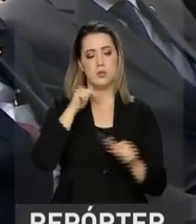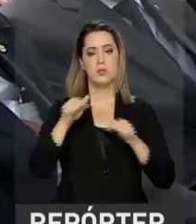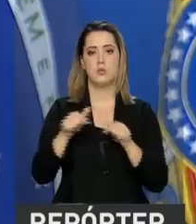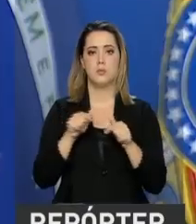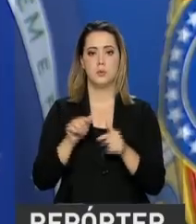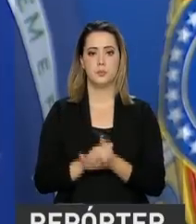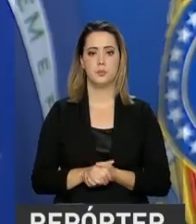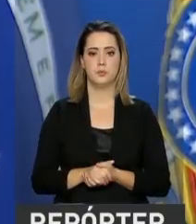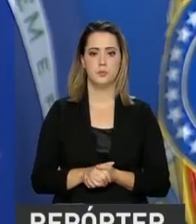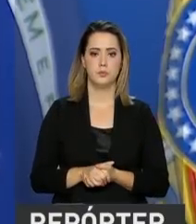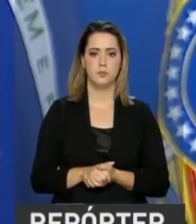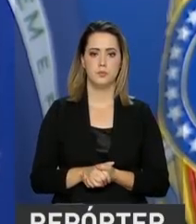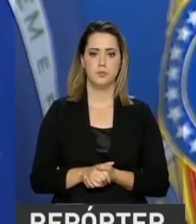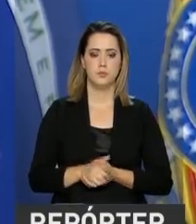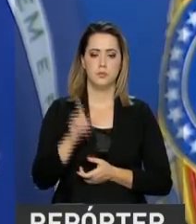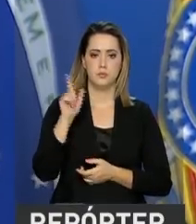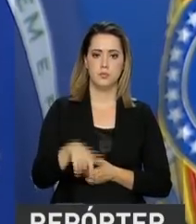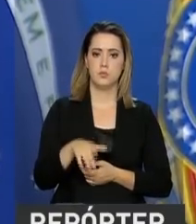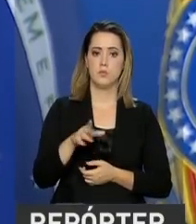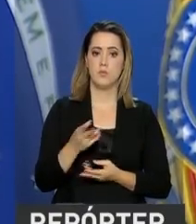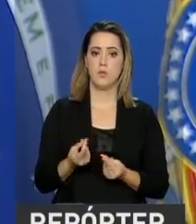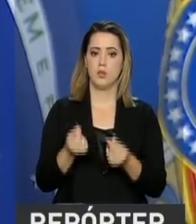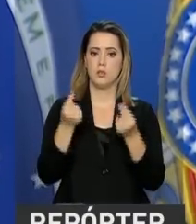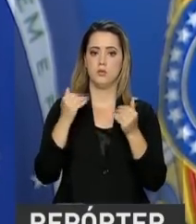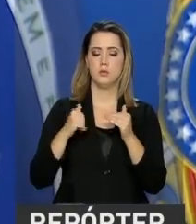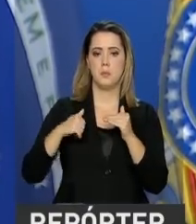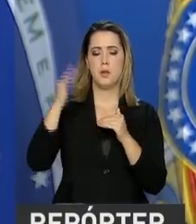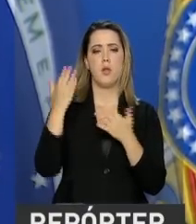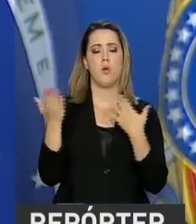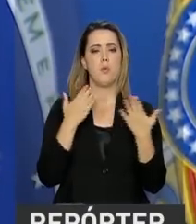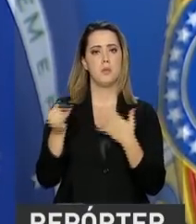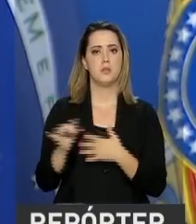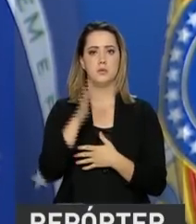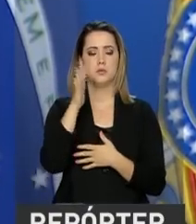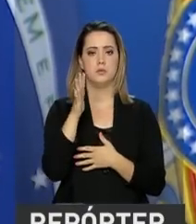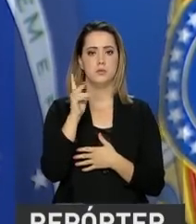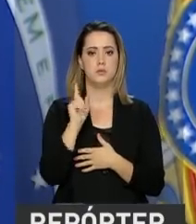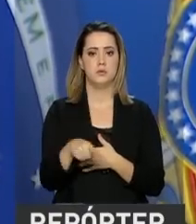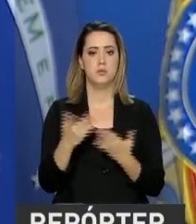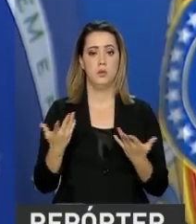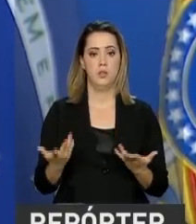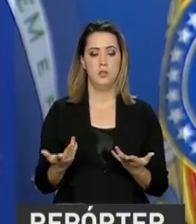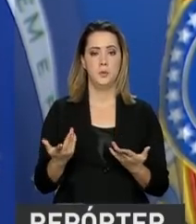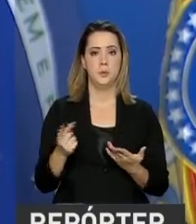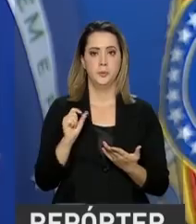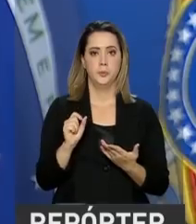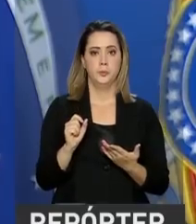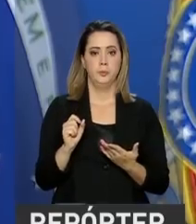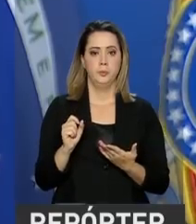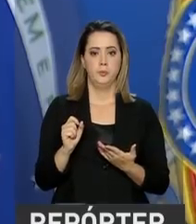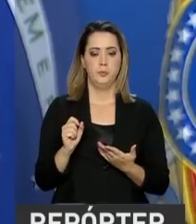Trabalhador será um rendimento superior à própria inflação não é portanto tanto